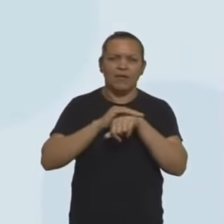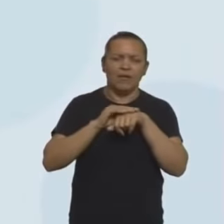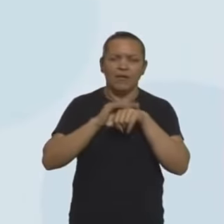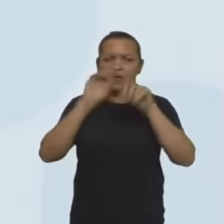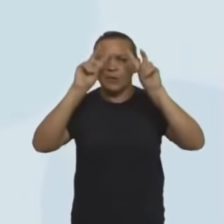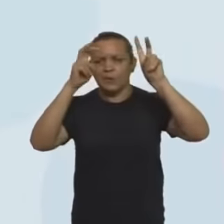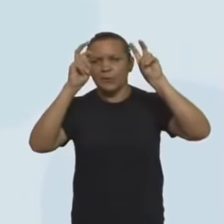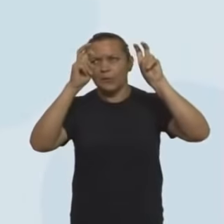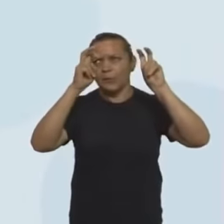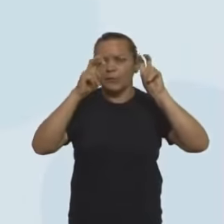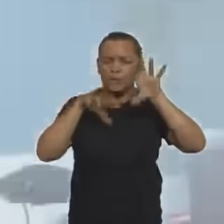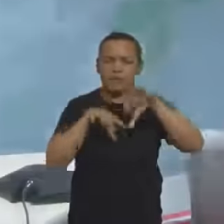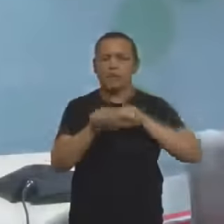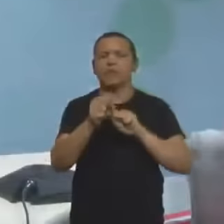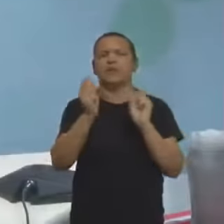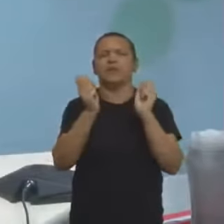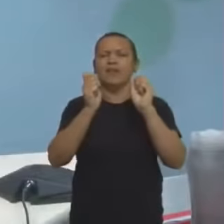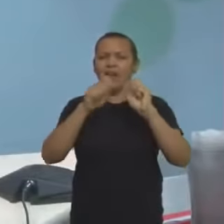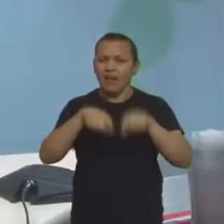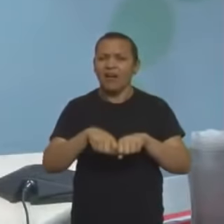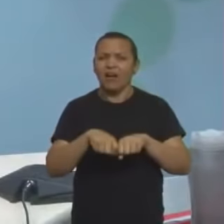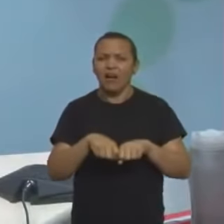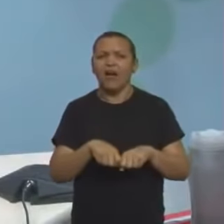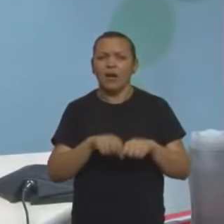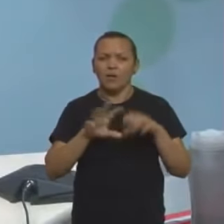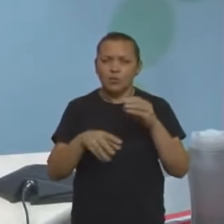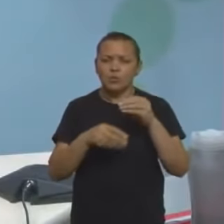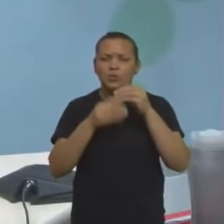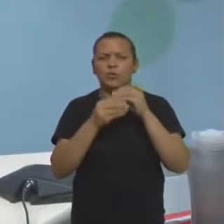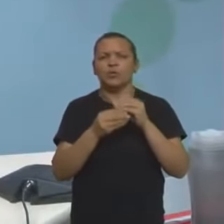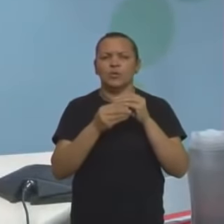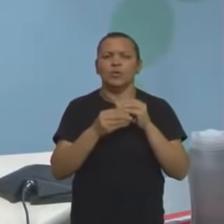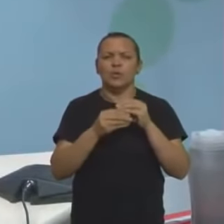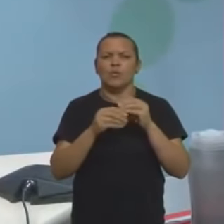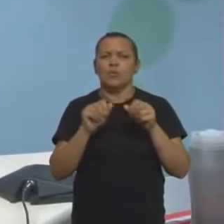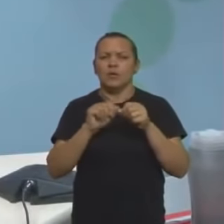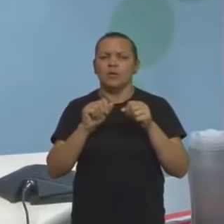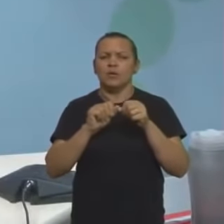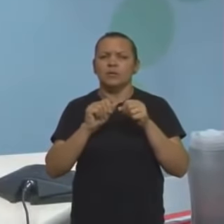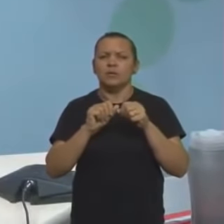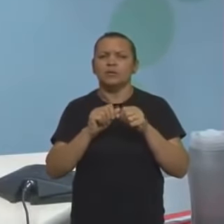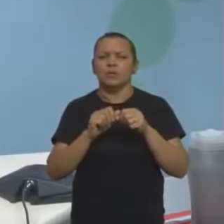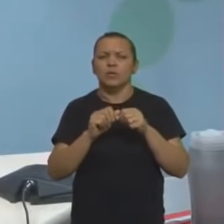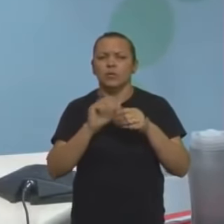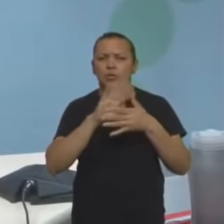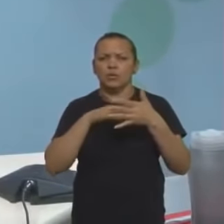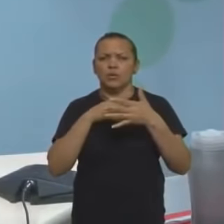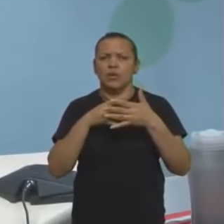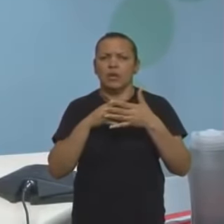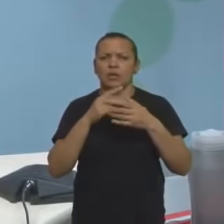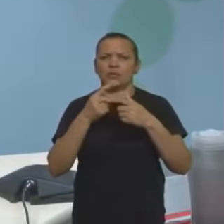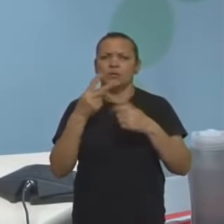fazer as formações, né, sobre esses componentes, esses novos componentes que vão fazer parte da nossa grade do ano que vem.